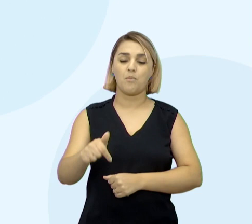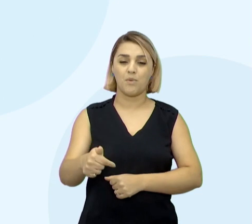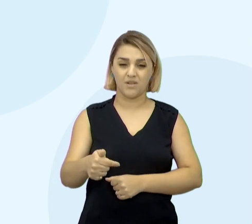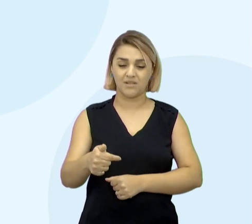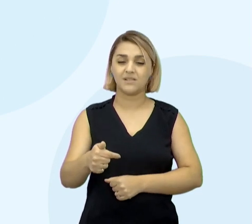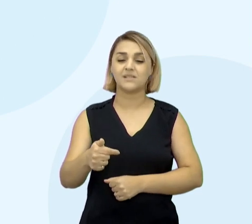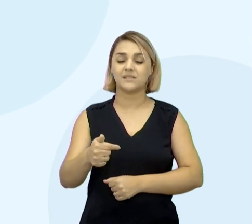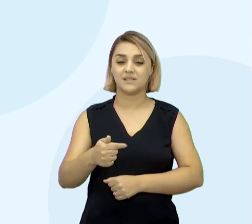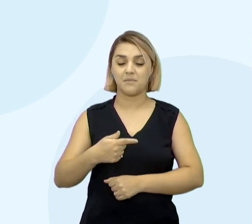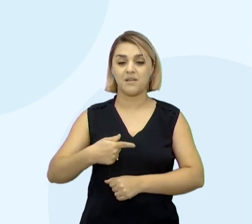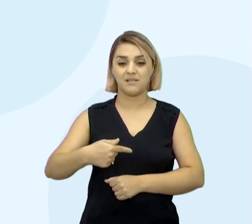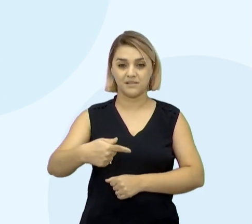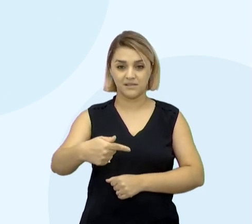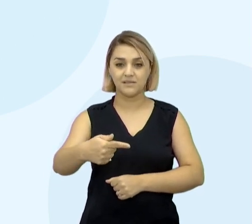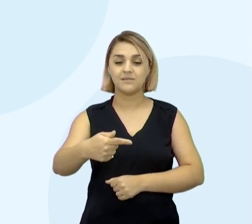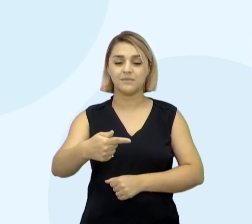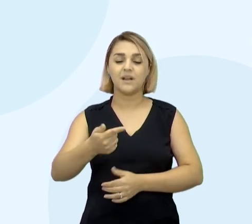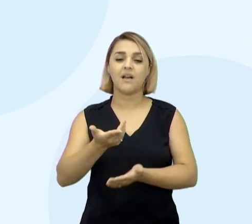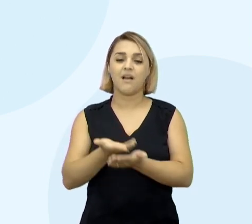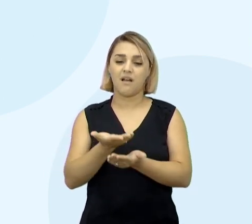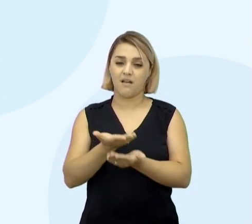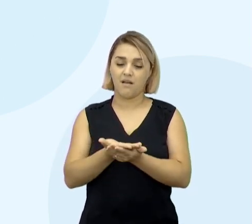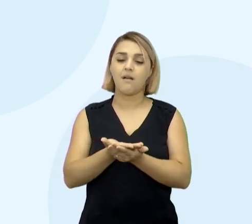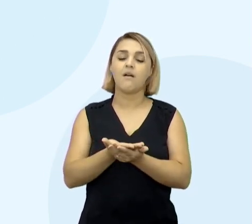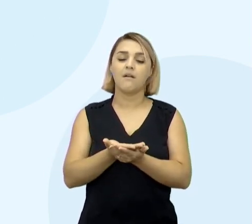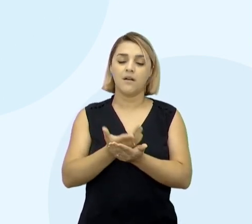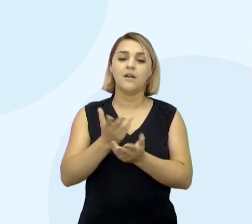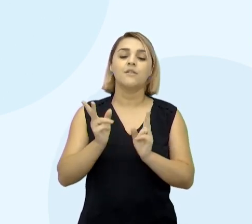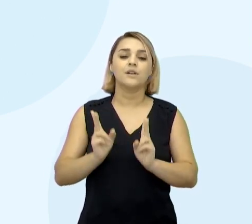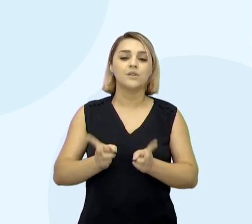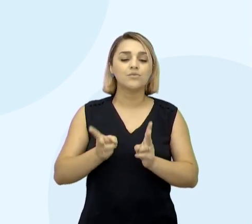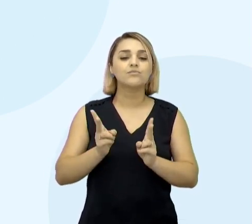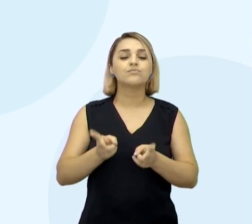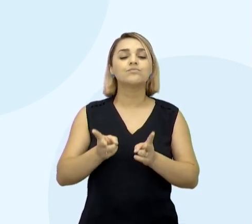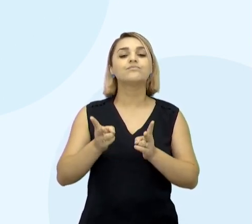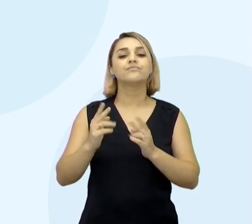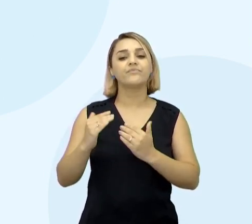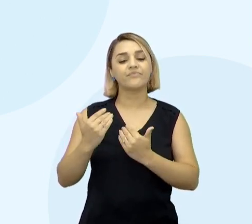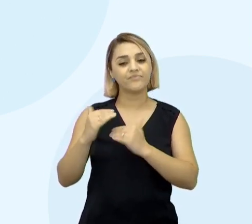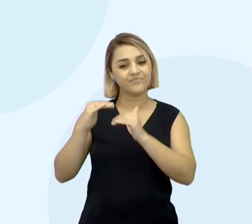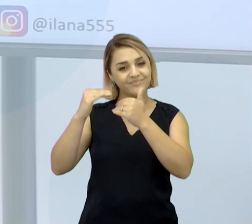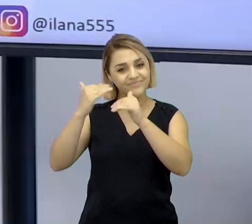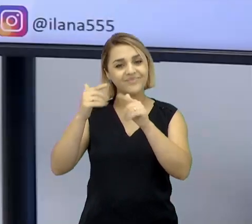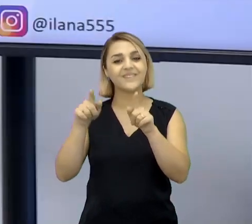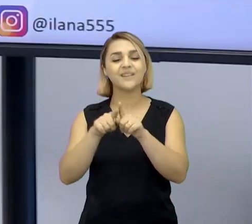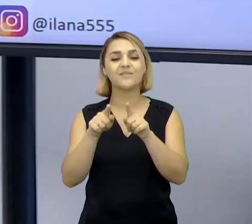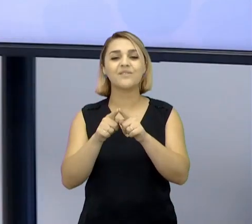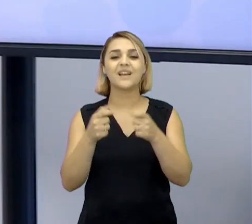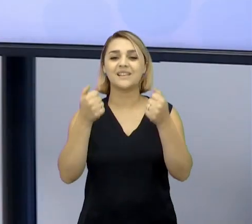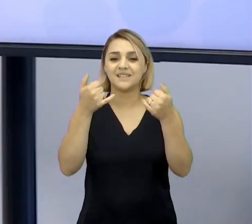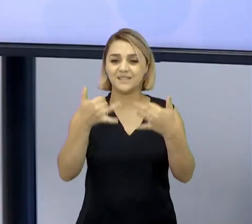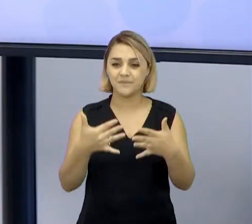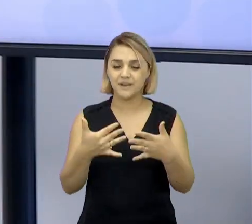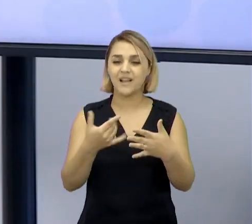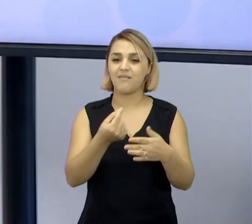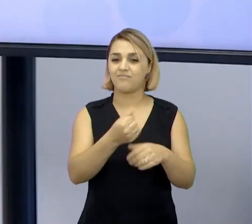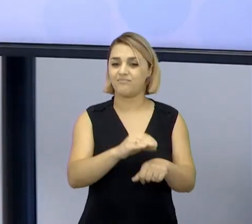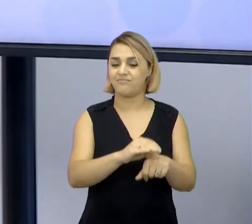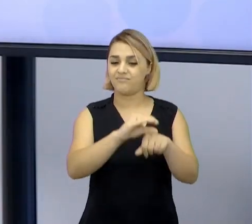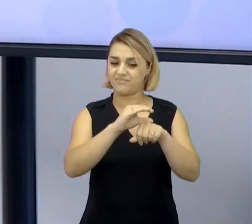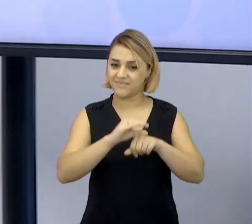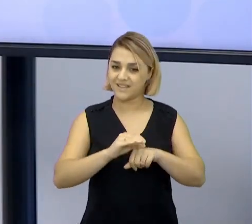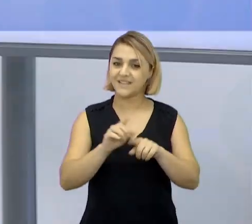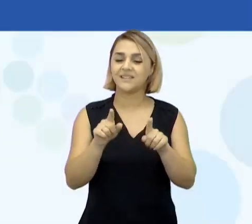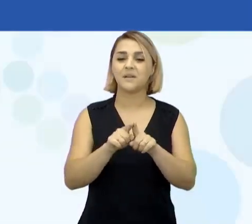nessa semana ainda na próxima aula a gente vai continuar com o desenvolvimento. Nós vamos falar de receita e despesa. E